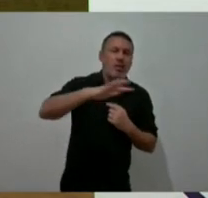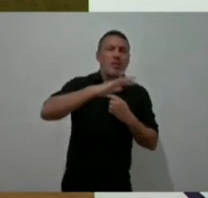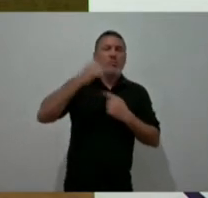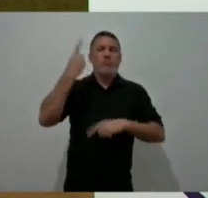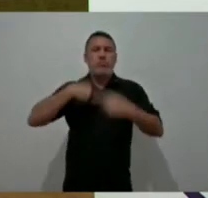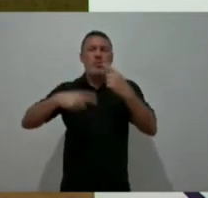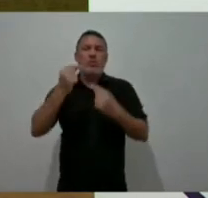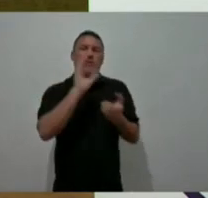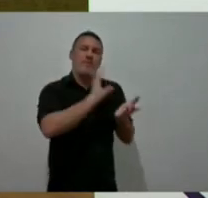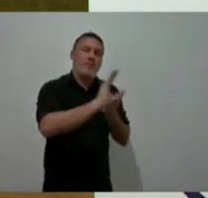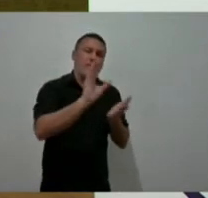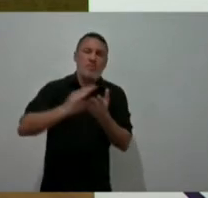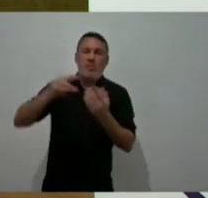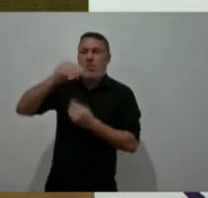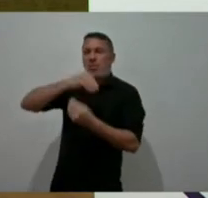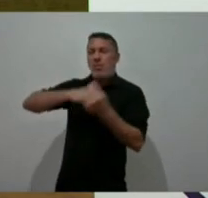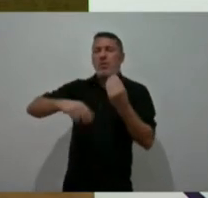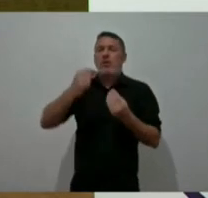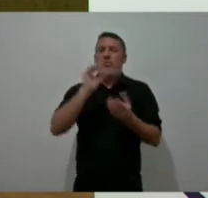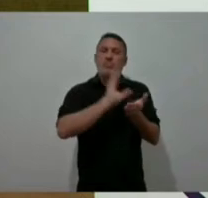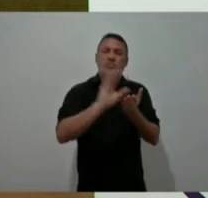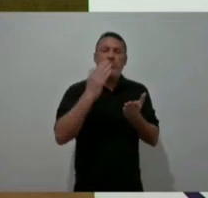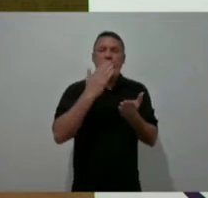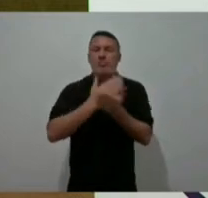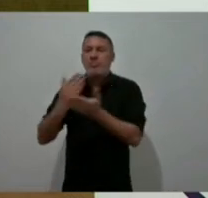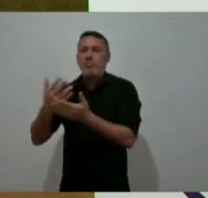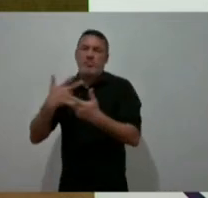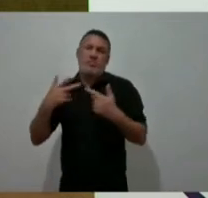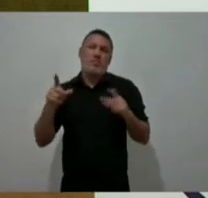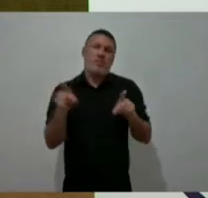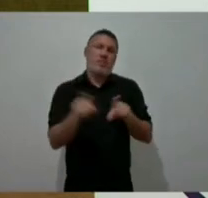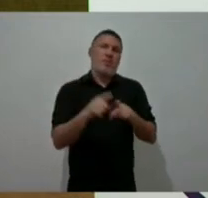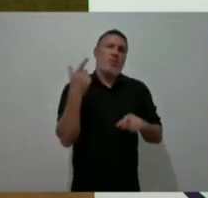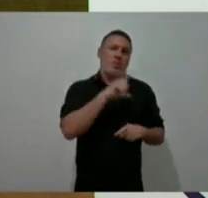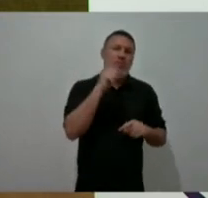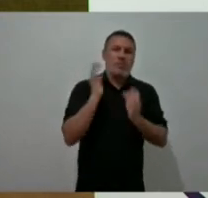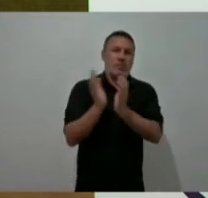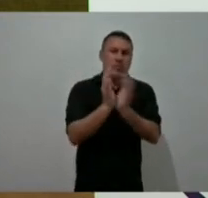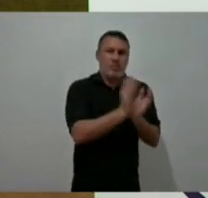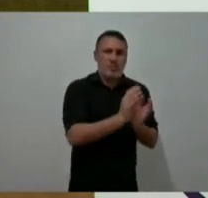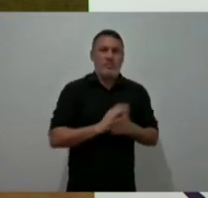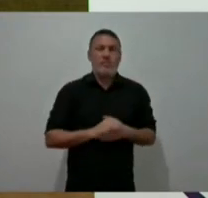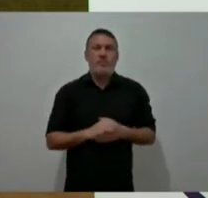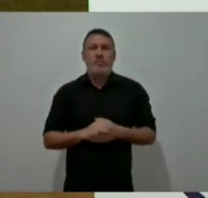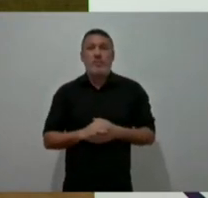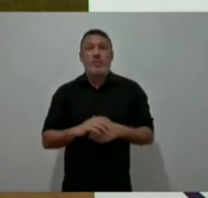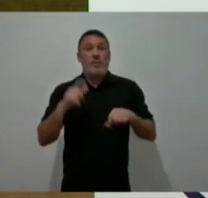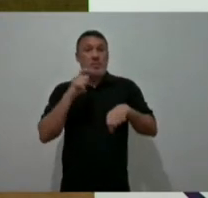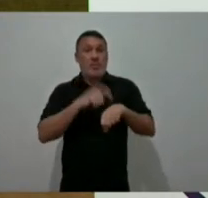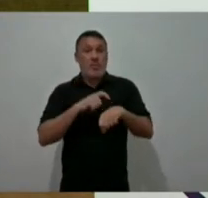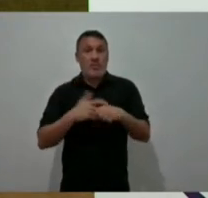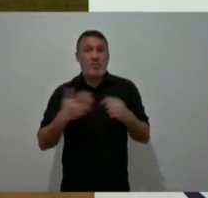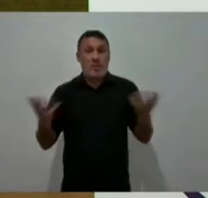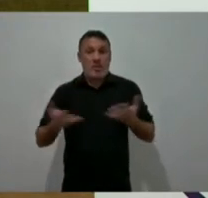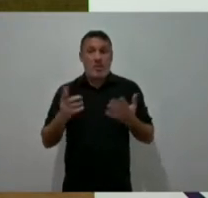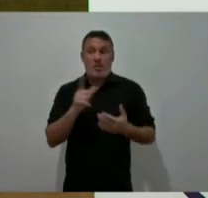de crédito e realizando boas transações. Nós, nesse momento, nós gostaríamos de anunciar que exatamente uma nova iniciativa